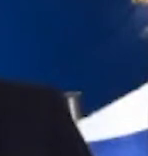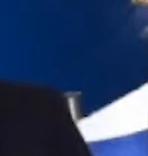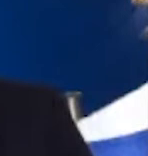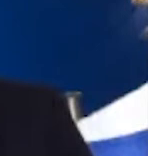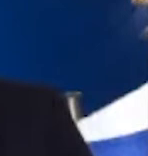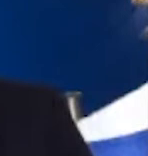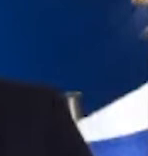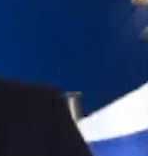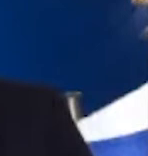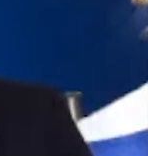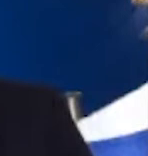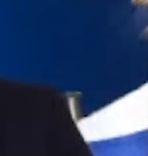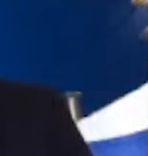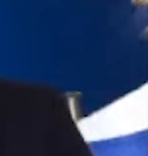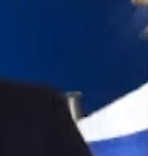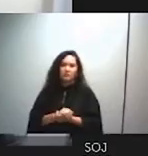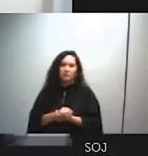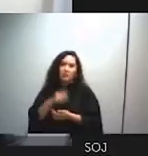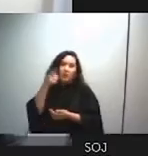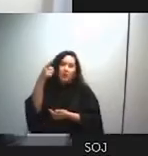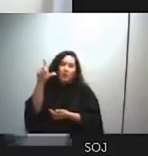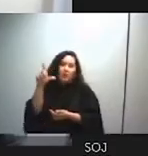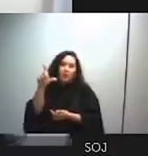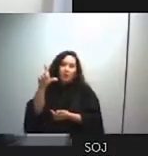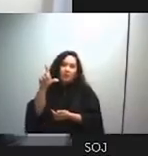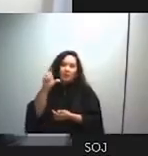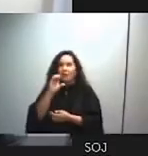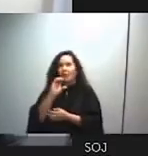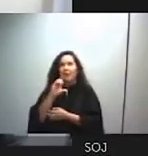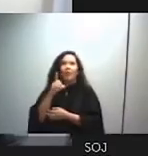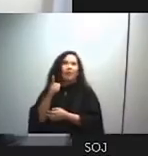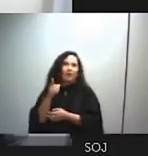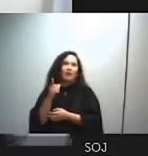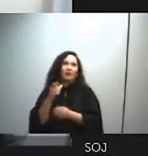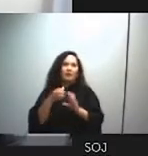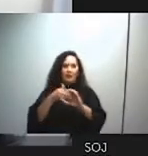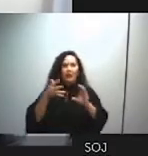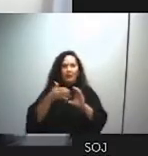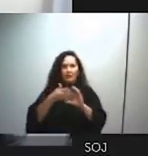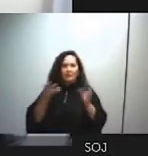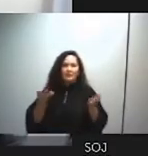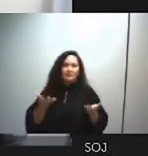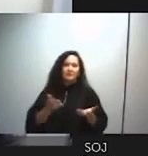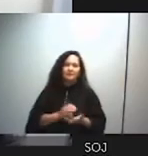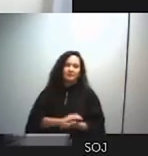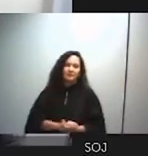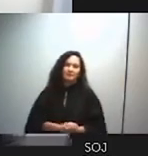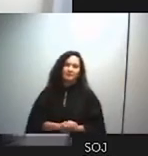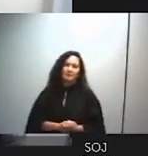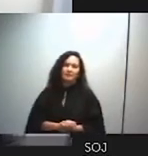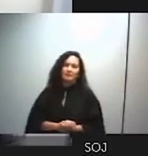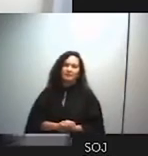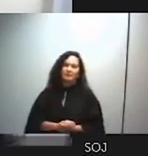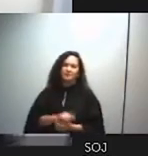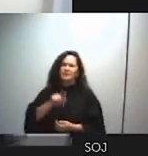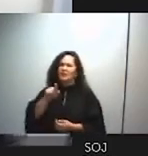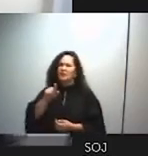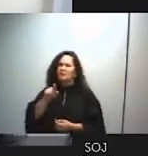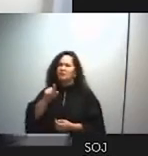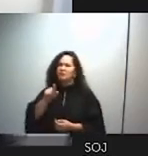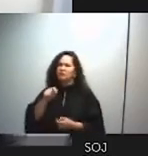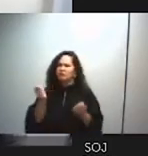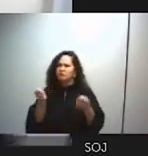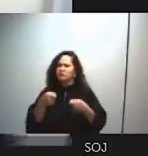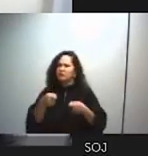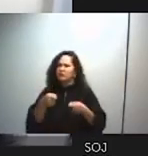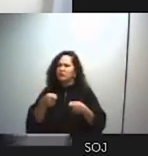posse ou a titularidade dos explosivos diante disso os ministros da primeira turma rejeitaram recurso por entender